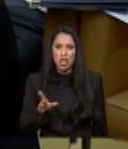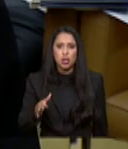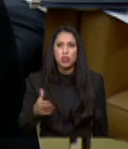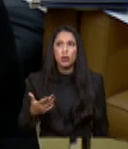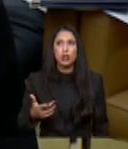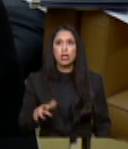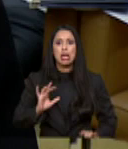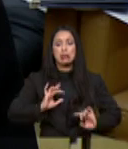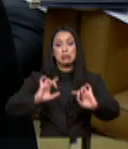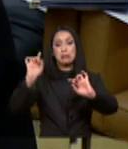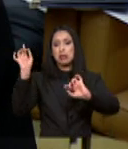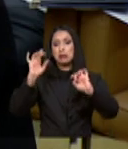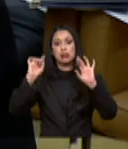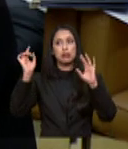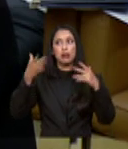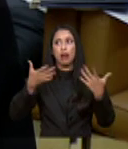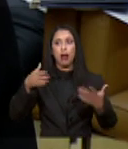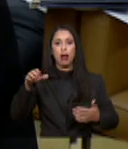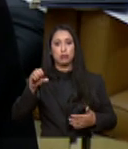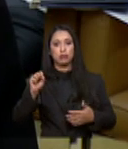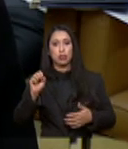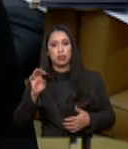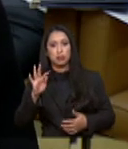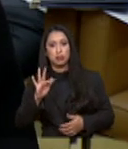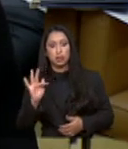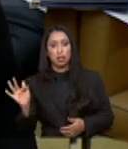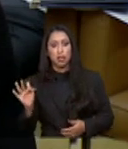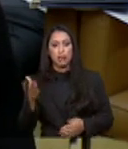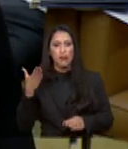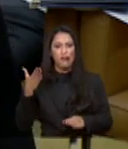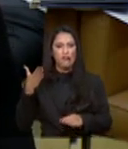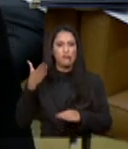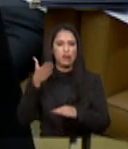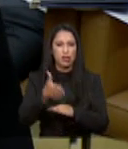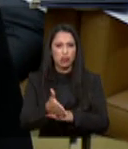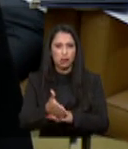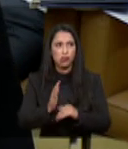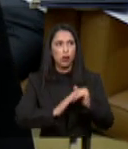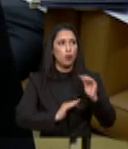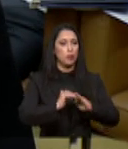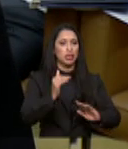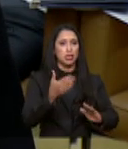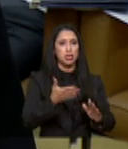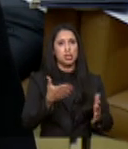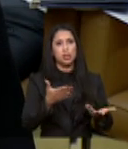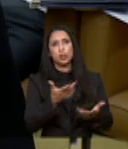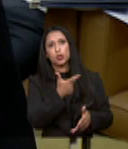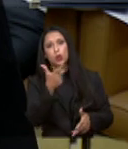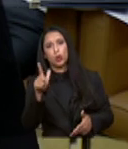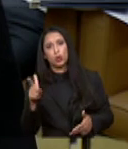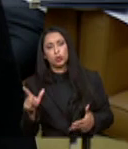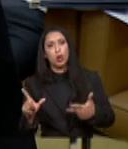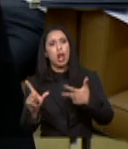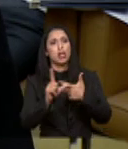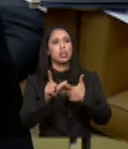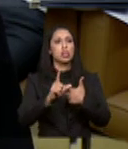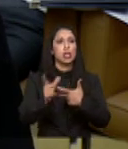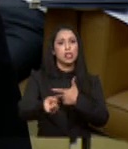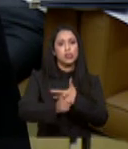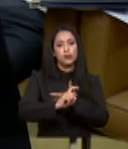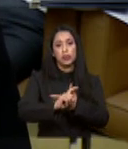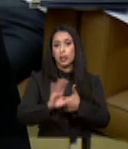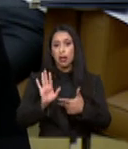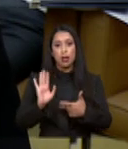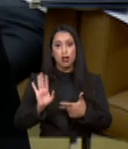atuação excepcional dessa Corte, não se pede nenhum tipo de invasão na esfera de competência de outros poderes, seja ele legislativo, seja ele o